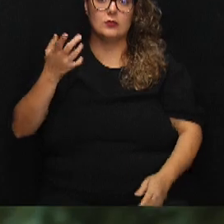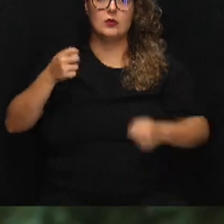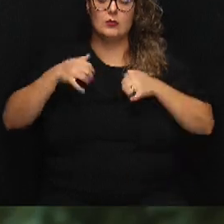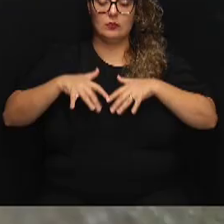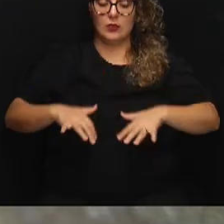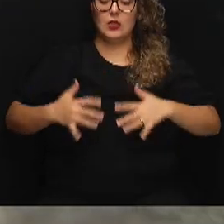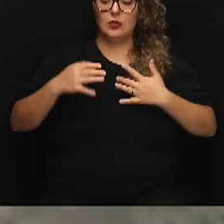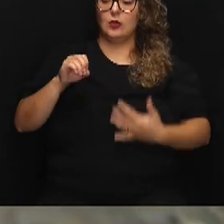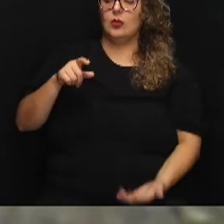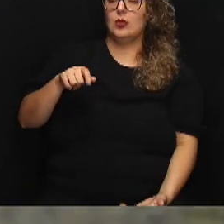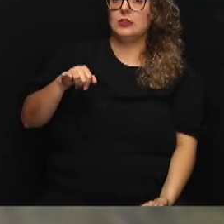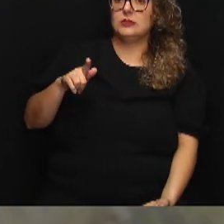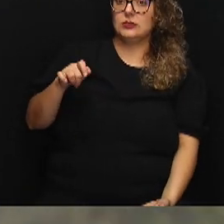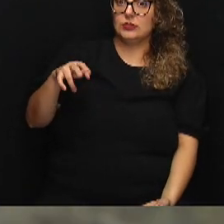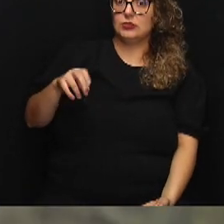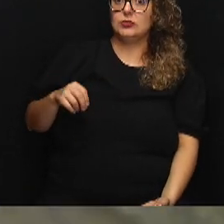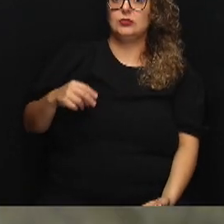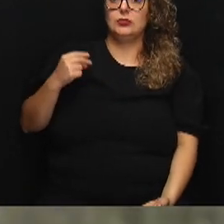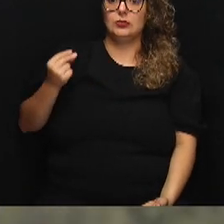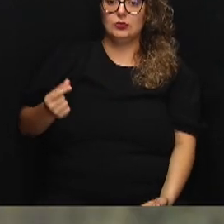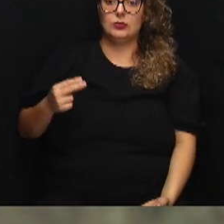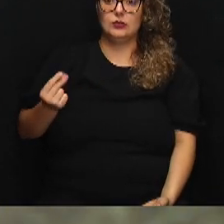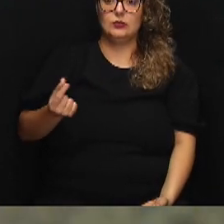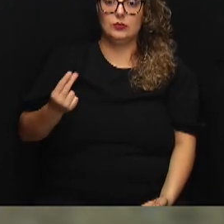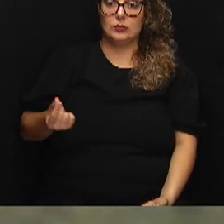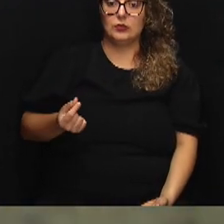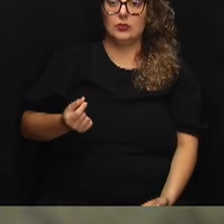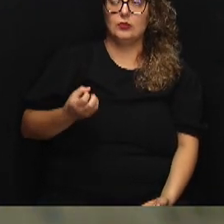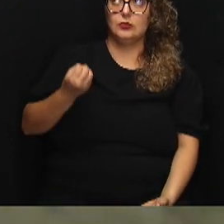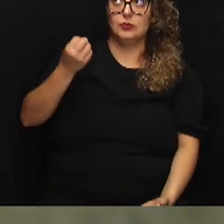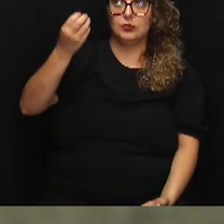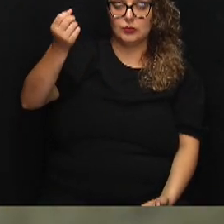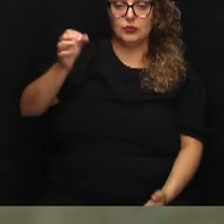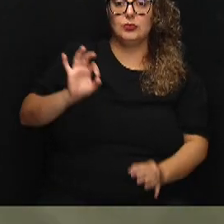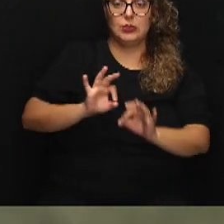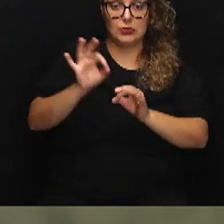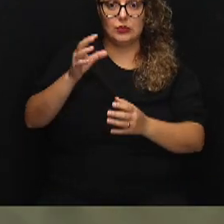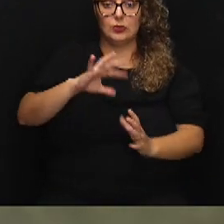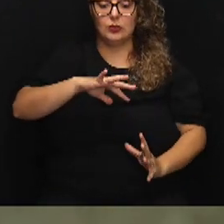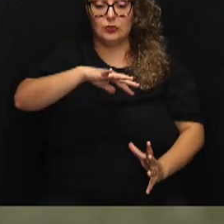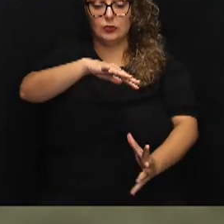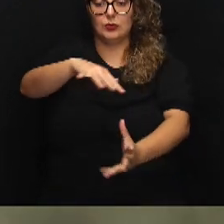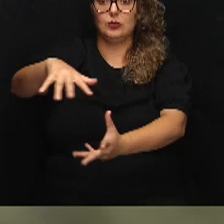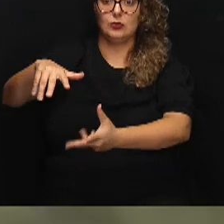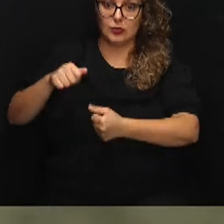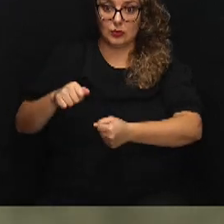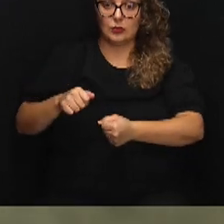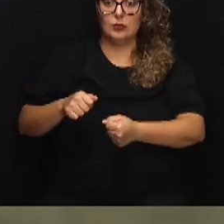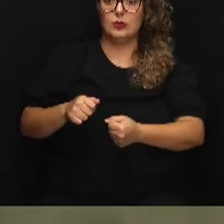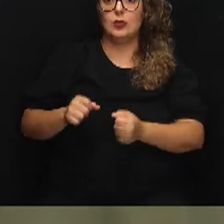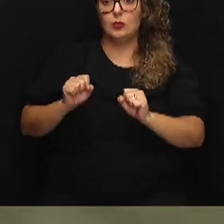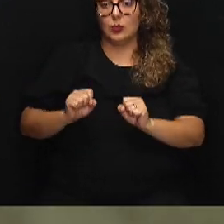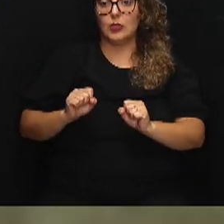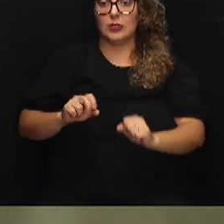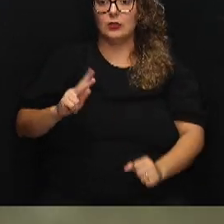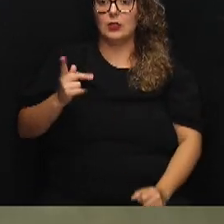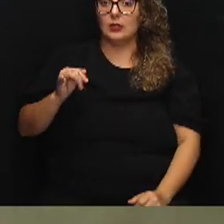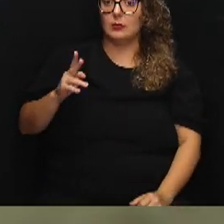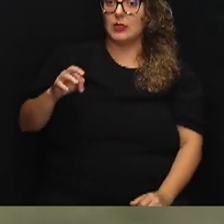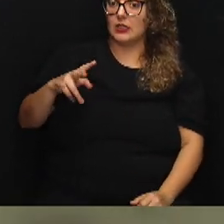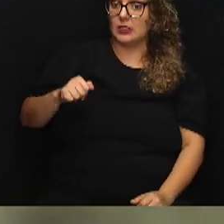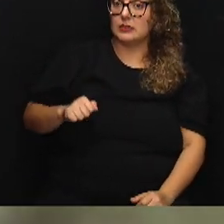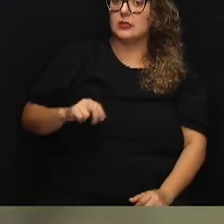de oxigênio durante longas viagens espaciais e abrindo caminho para a hibernação humana.